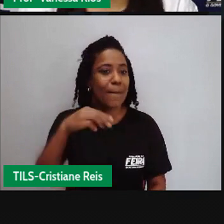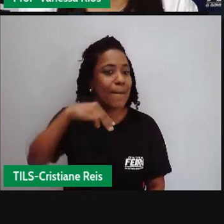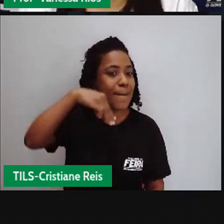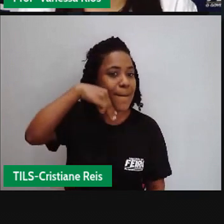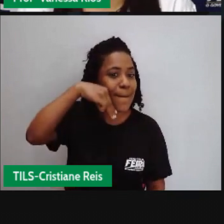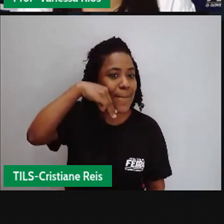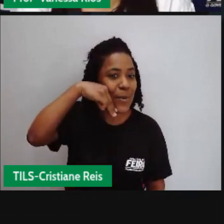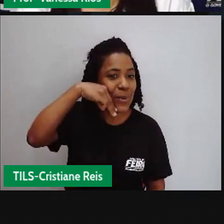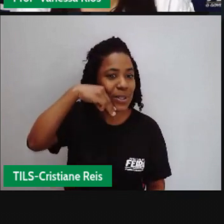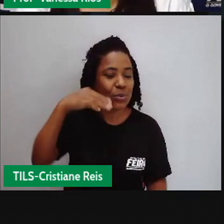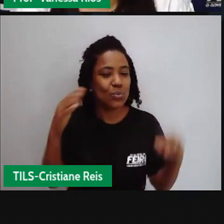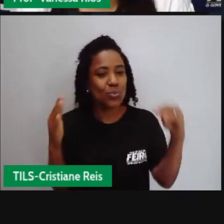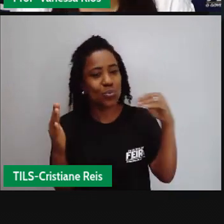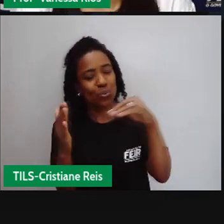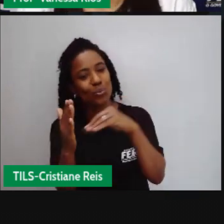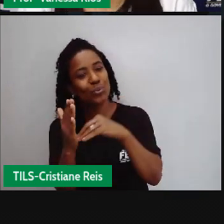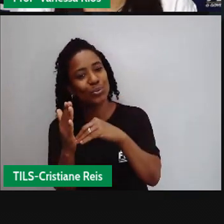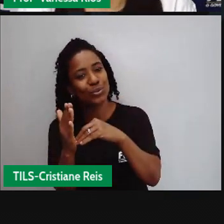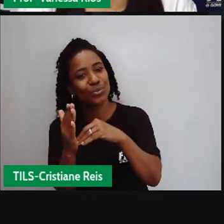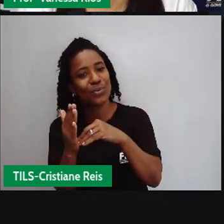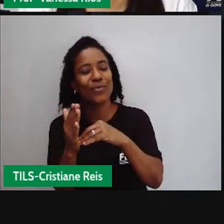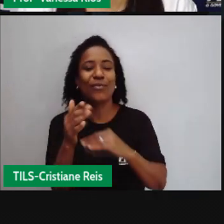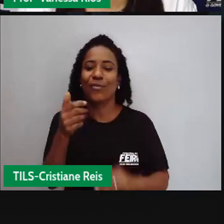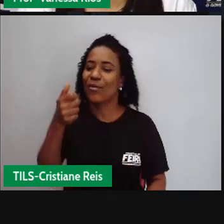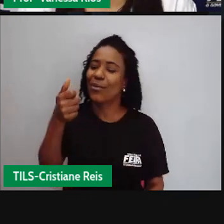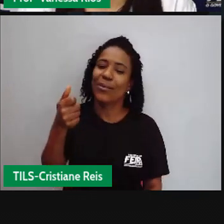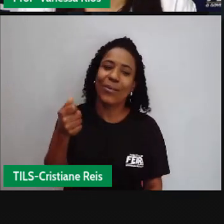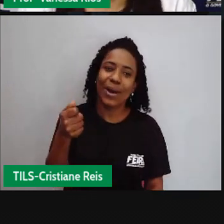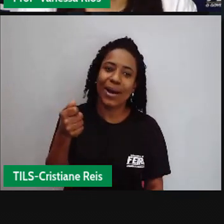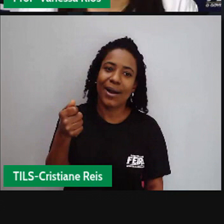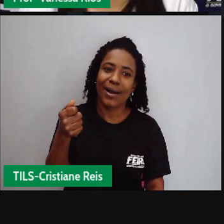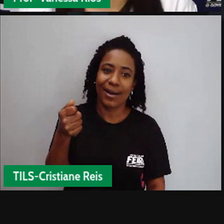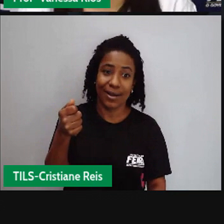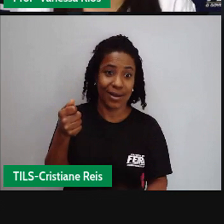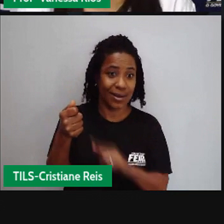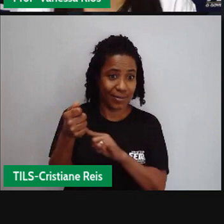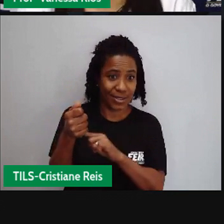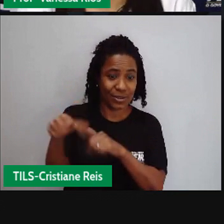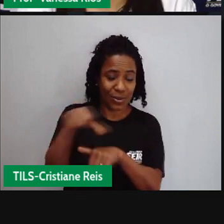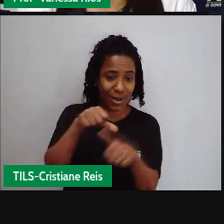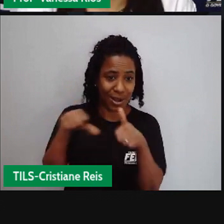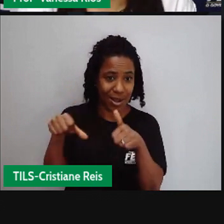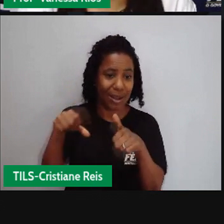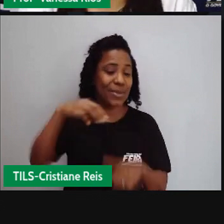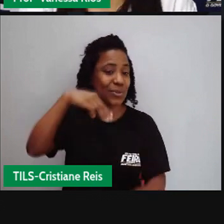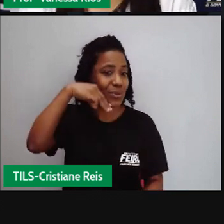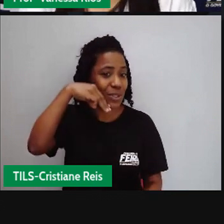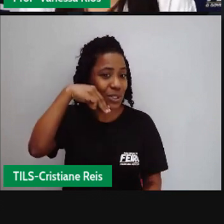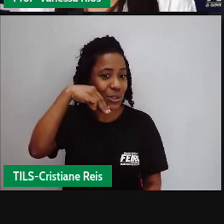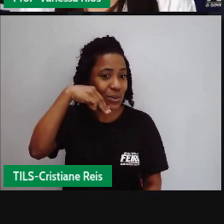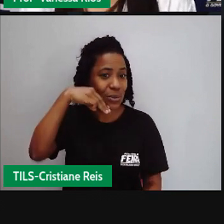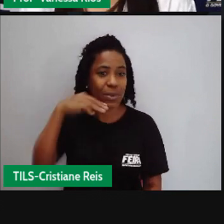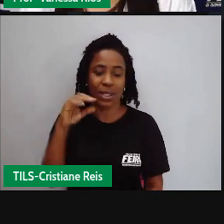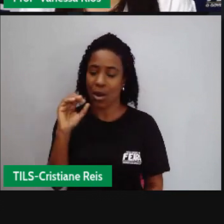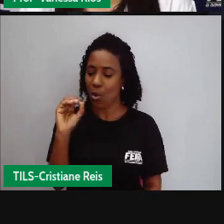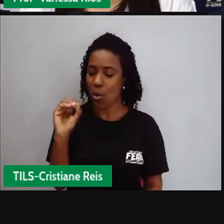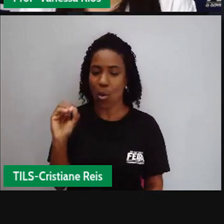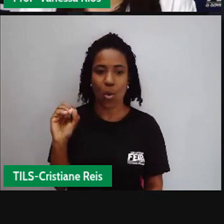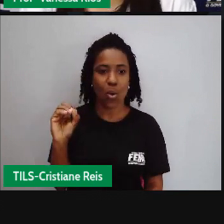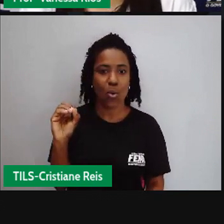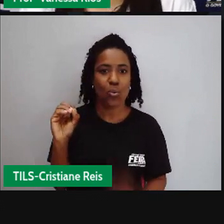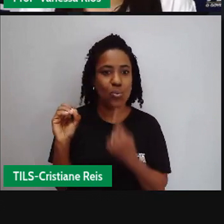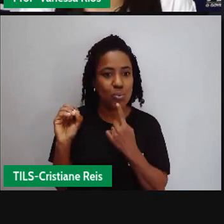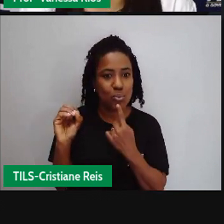A, apesar do som de U, são escritas com O. Então, é o caso aí, menino, apesar de eu falar o som do U,